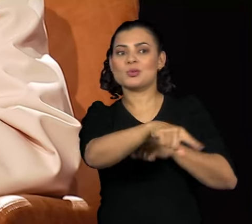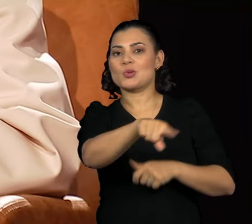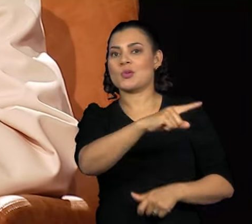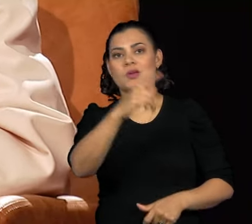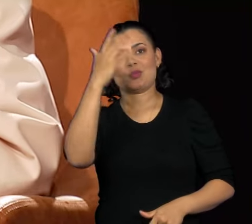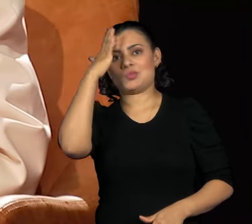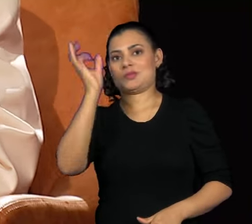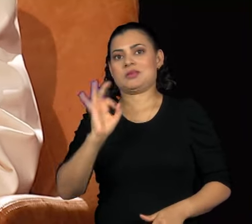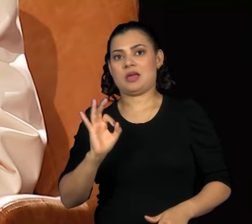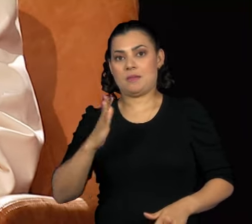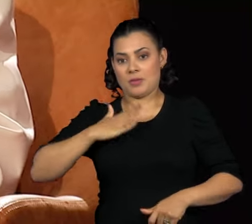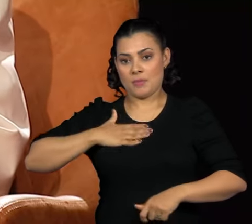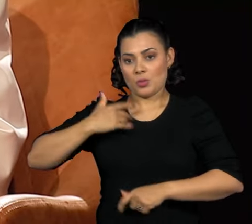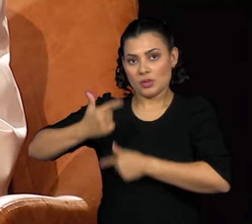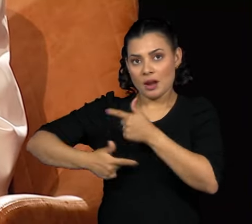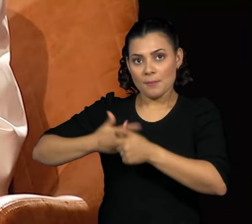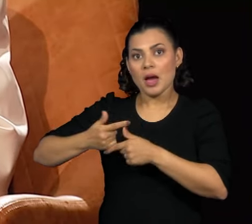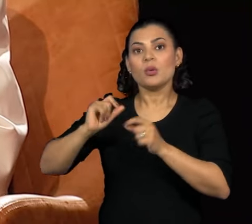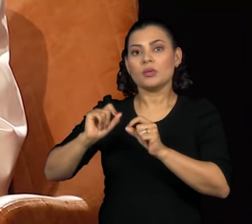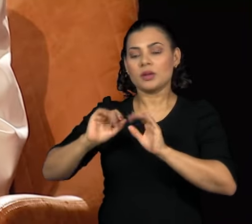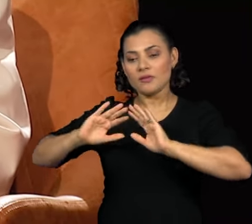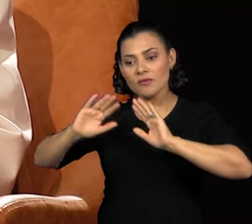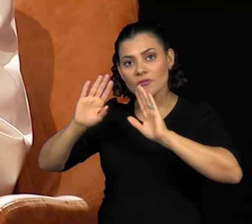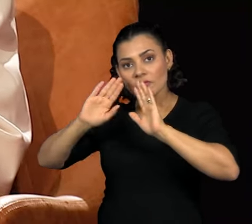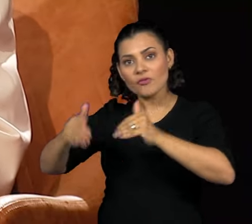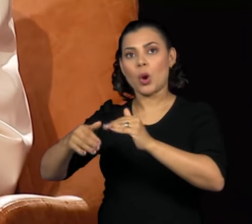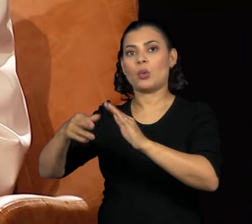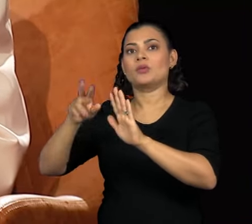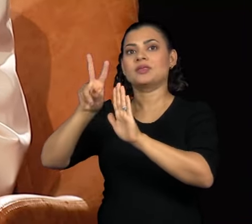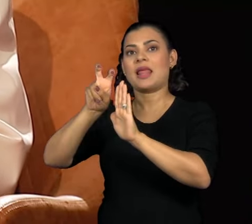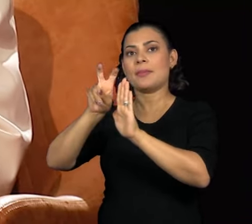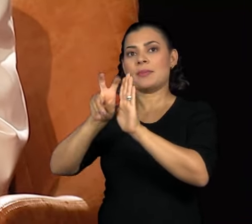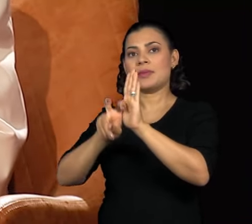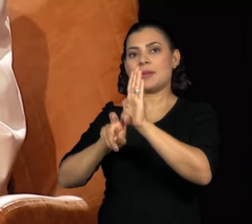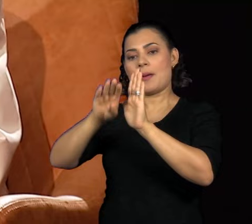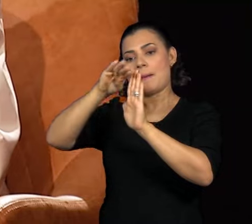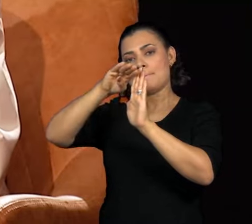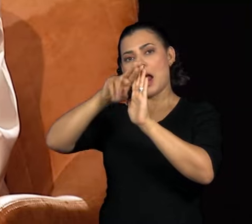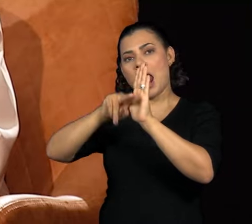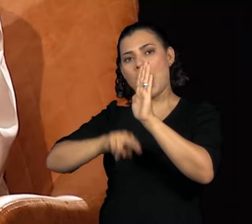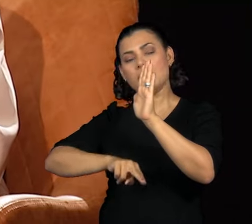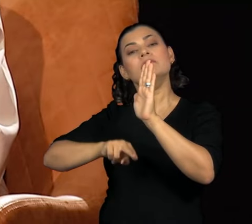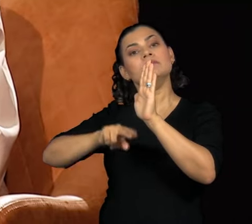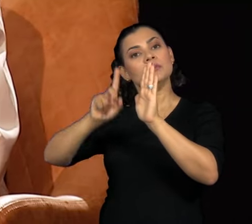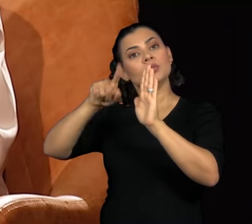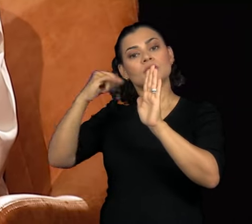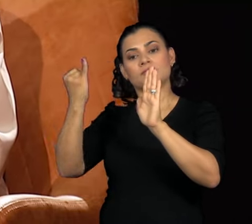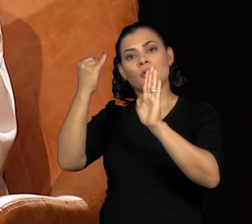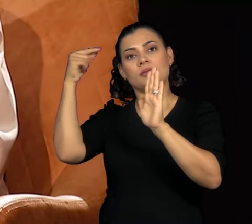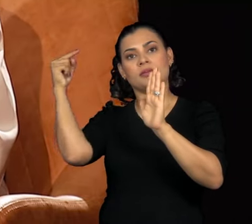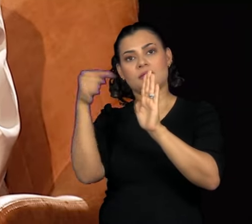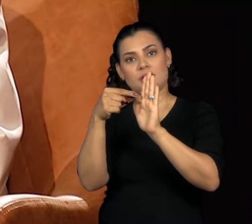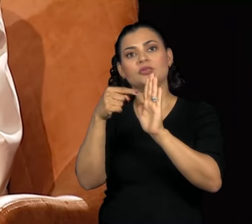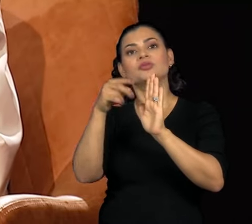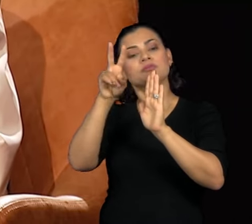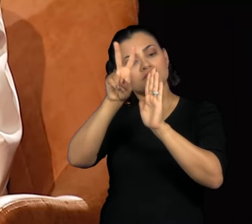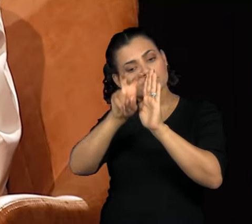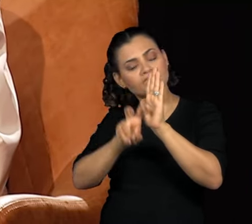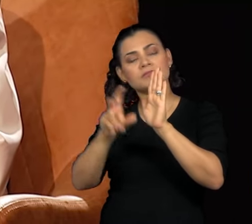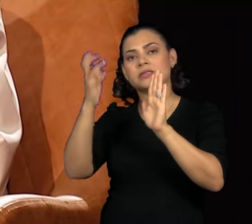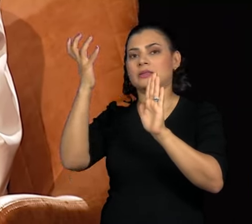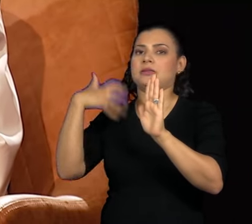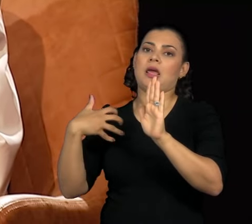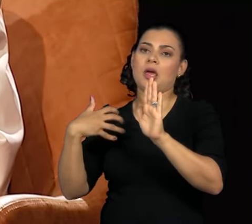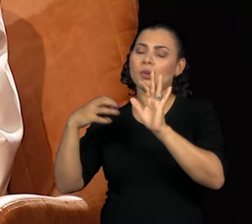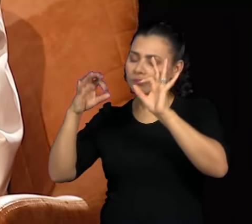tem um mandato que cuida de várias pautas. Mas são pautas que são necessárias, são pautas sérias e